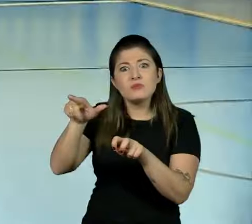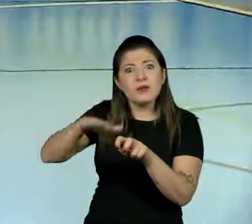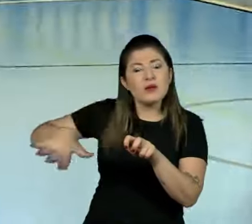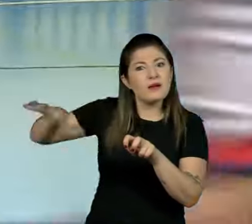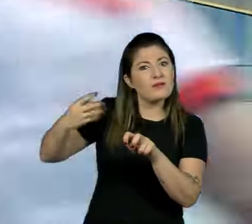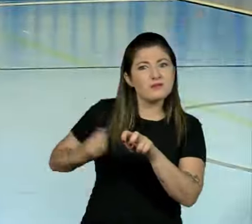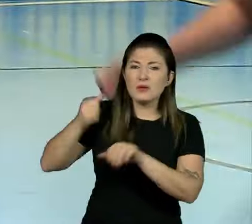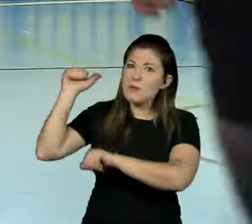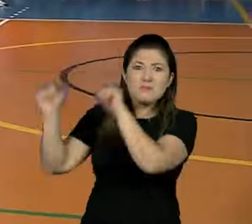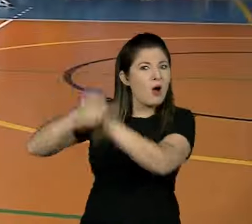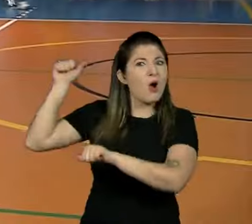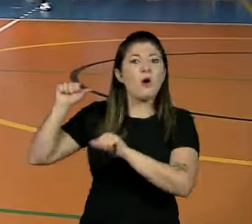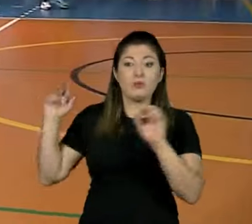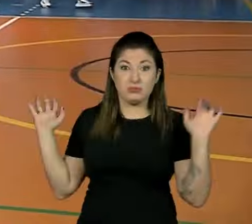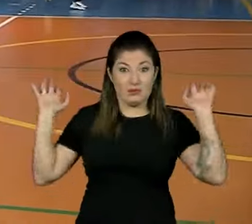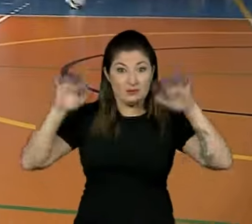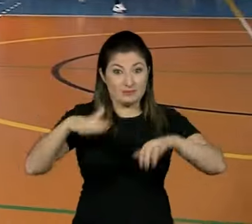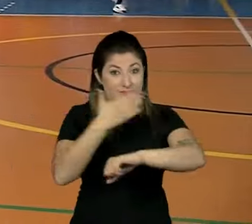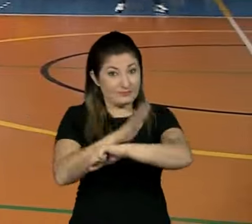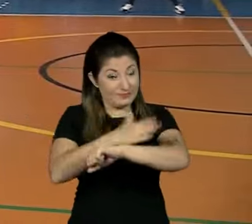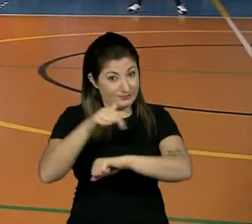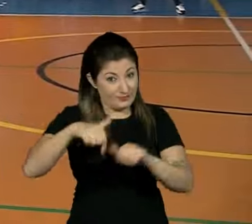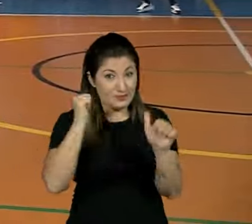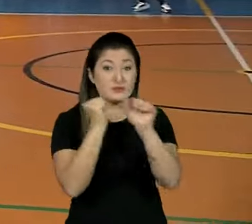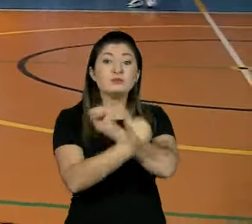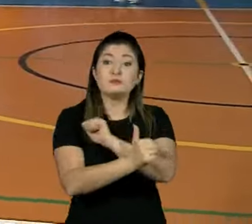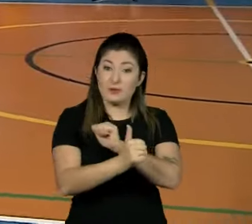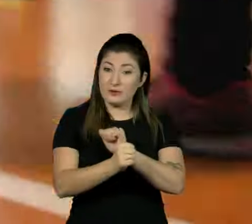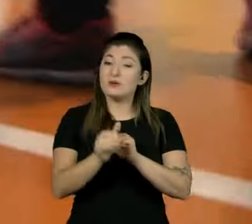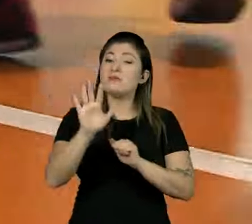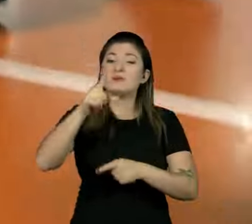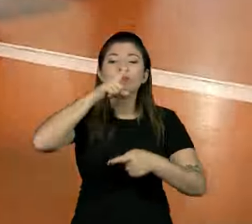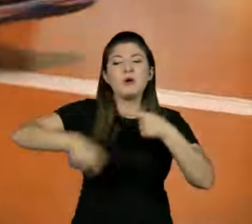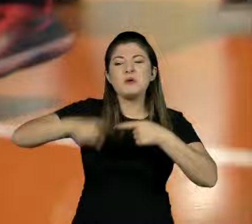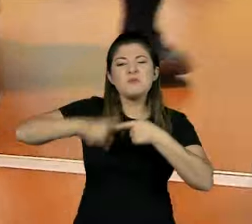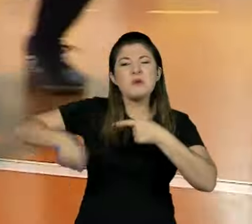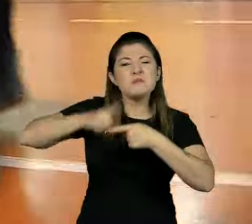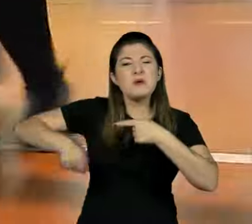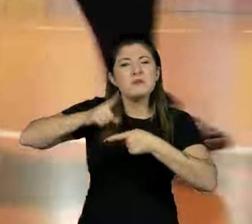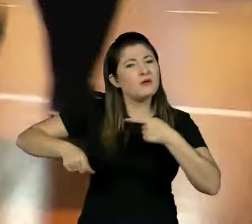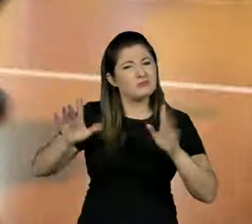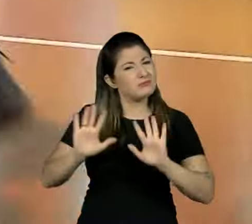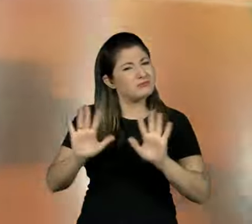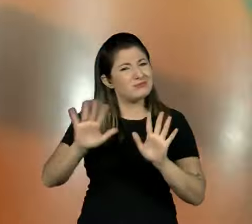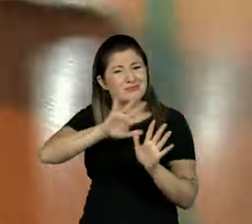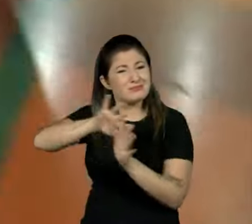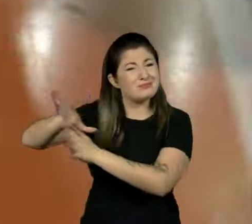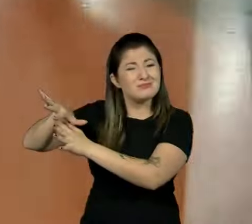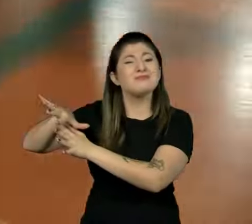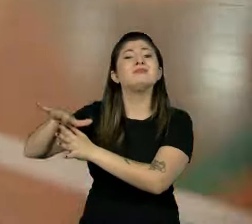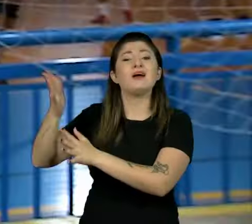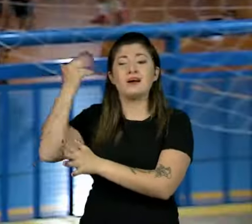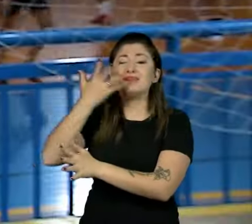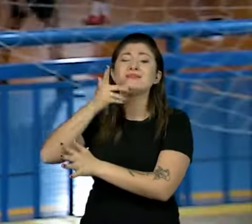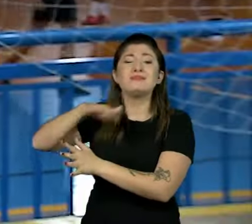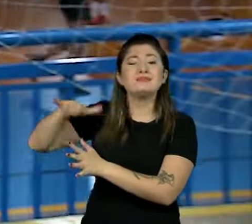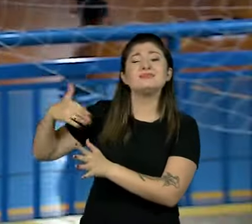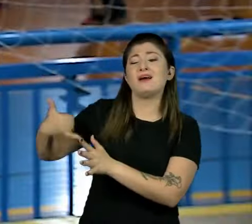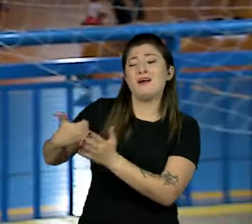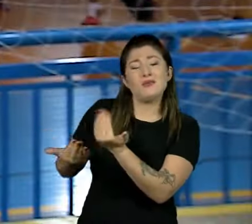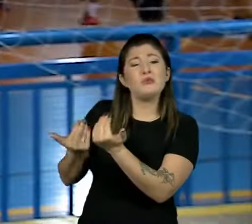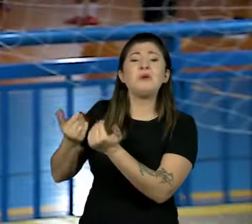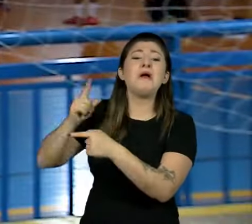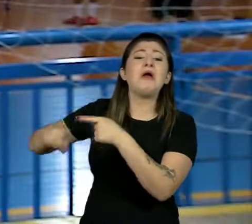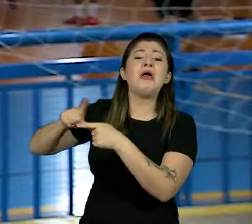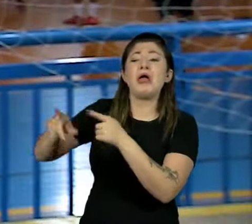essas mulheres para praticar um esporte que muitas vezes elas foram cerceadas na sua infância, na sua adolescência, promove a